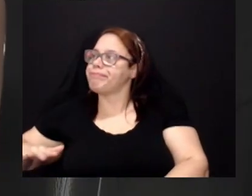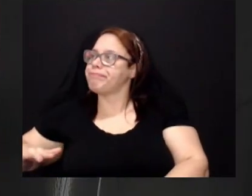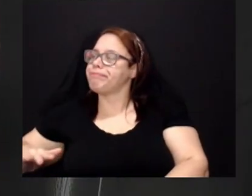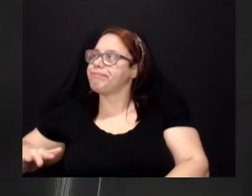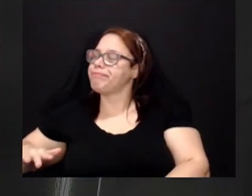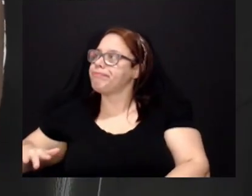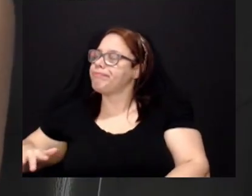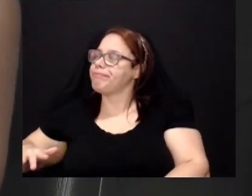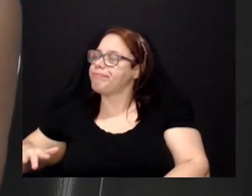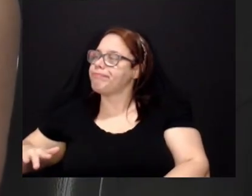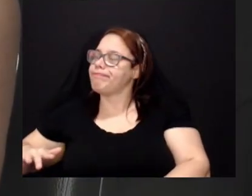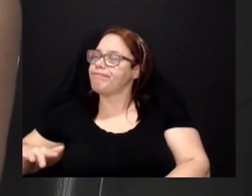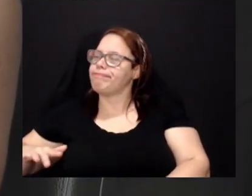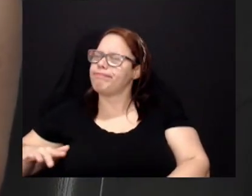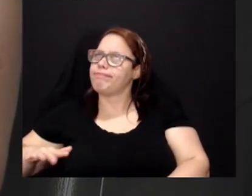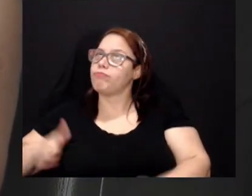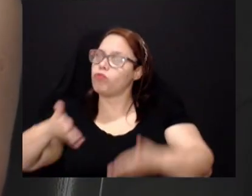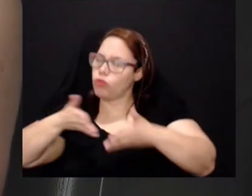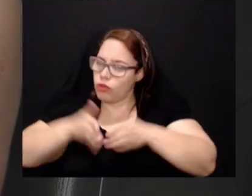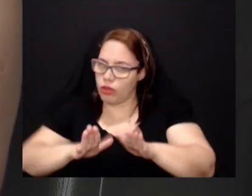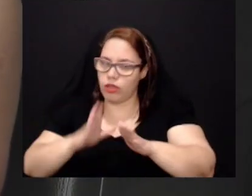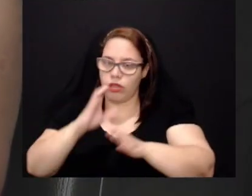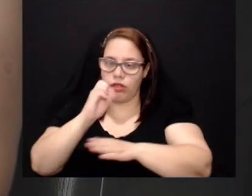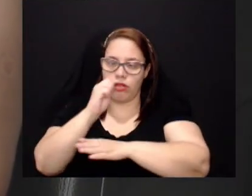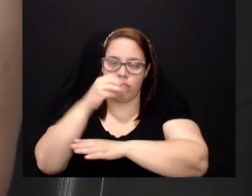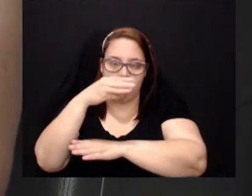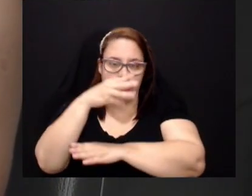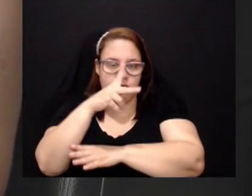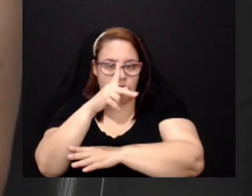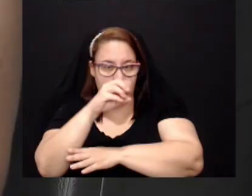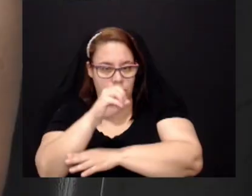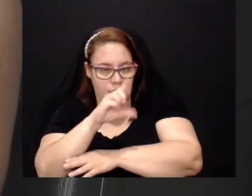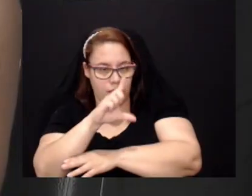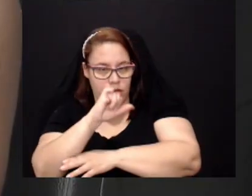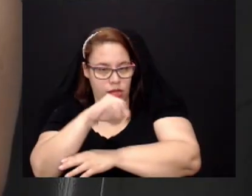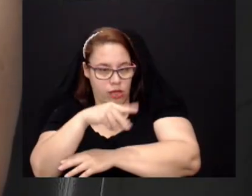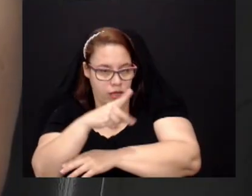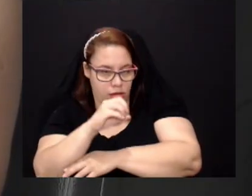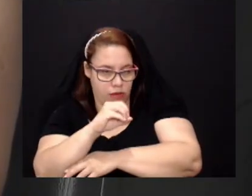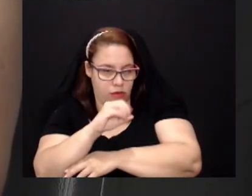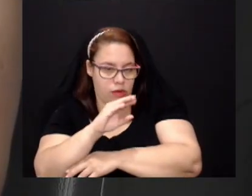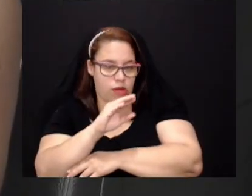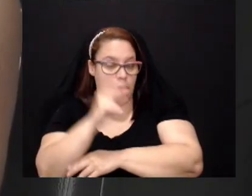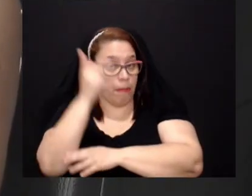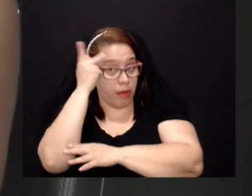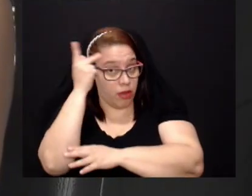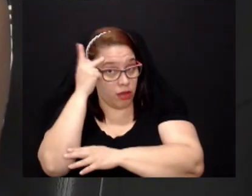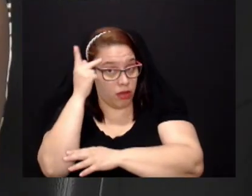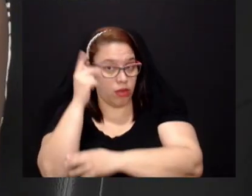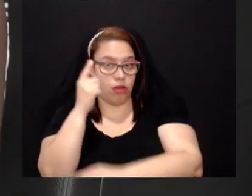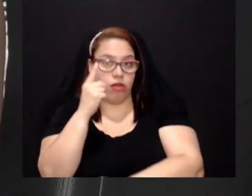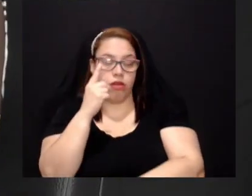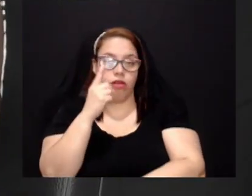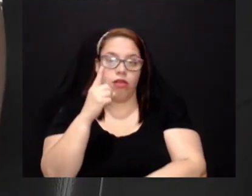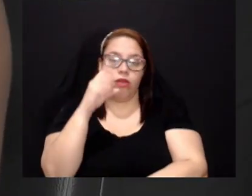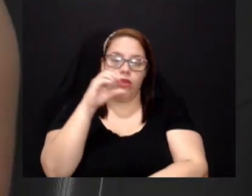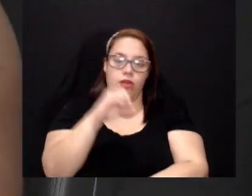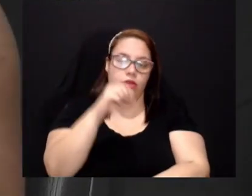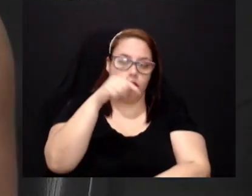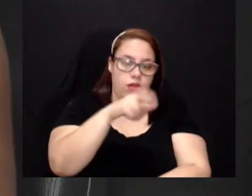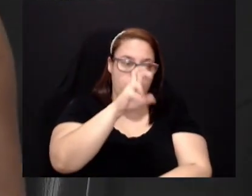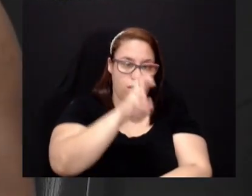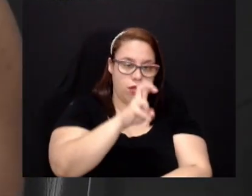e eu nasci em Campo Limpo Paulista, em 1975, 7 de outubro de 75, em Campo Limpo